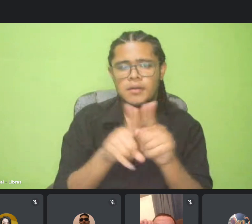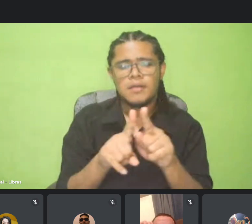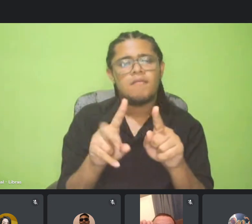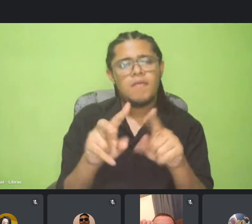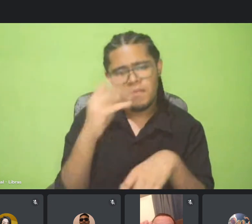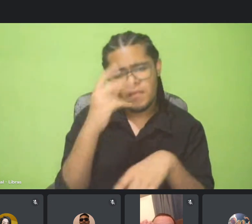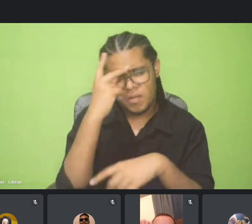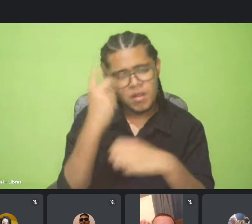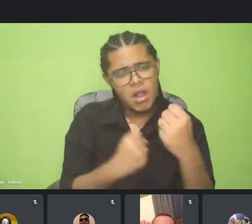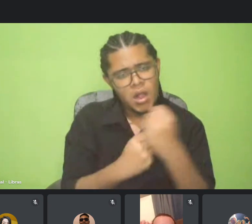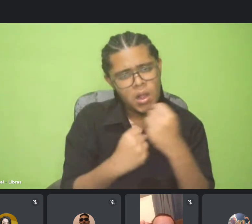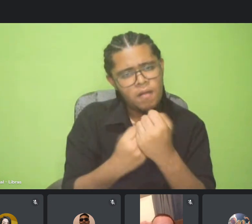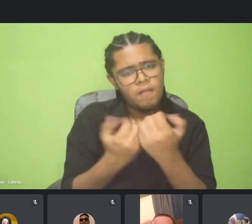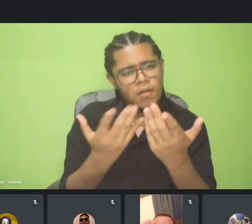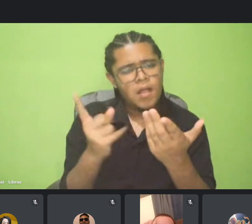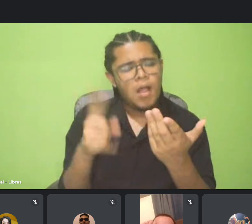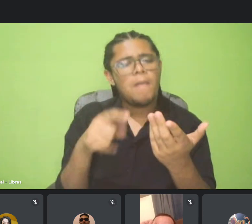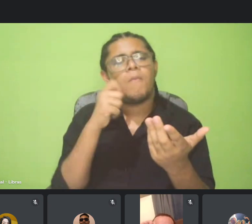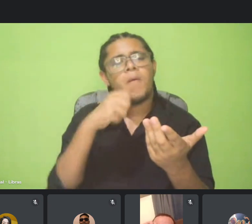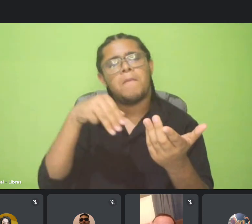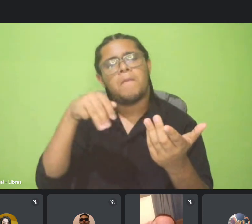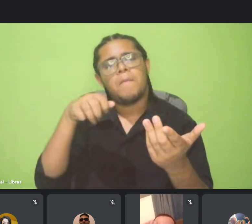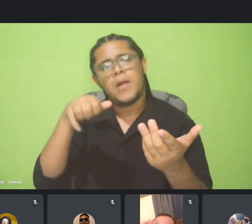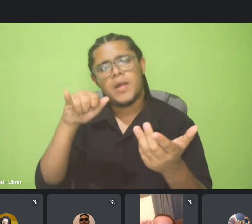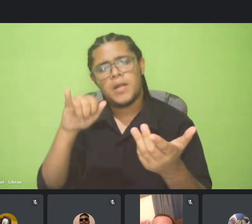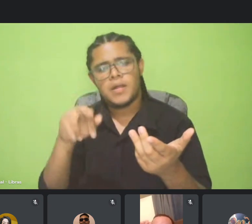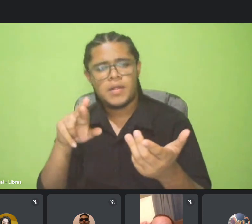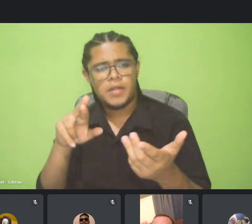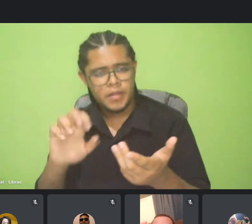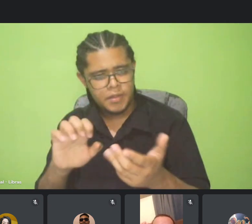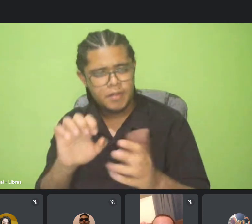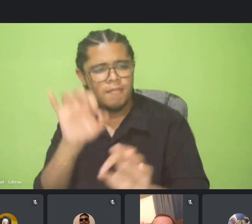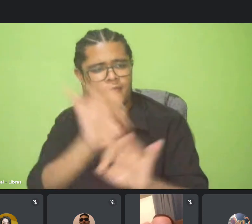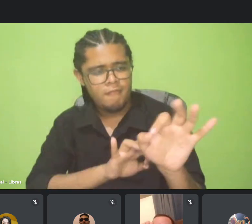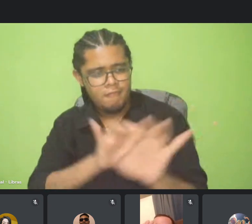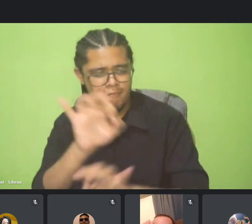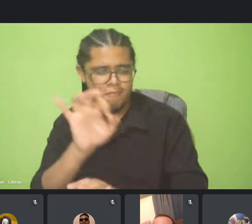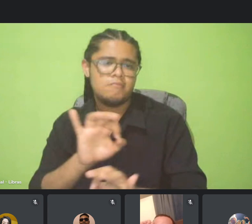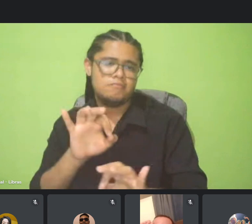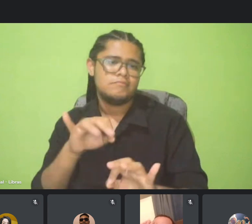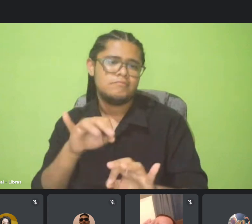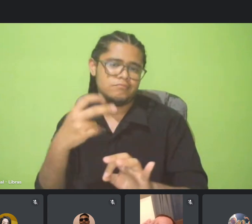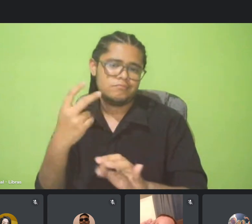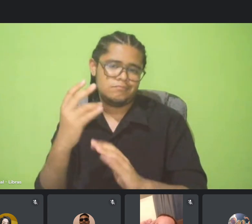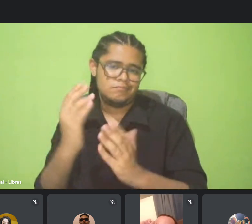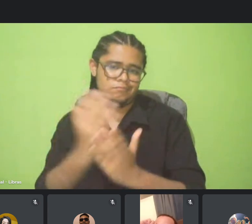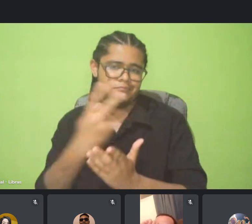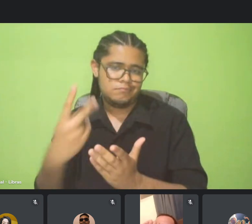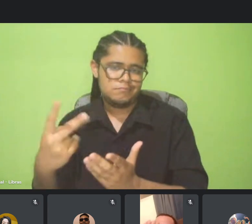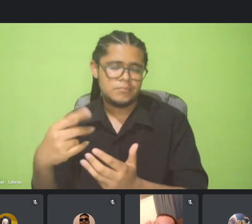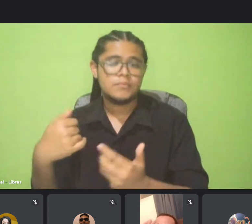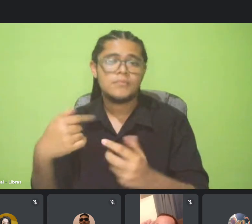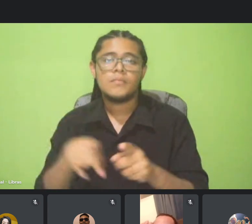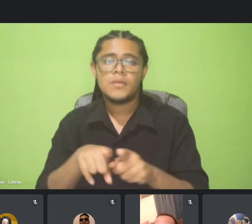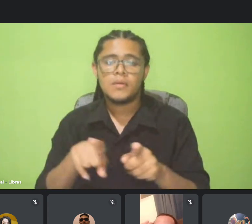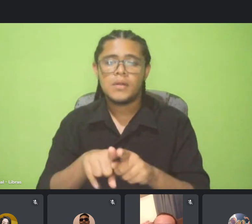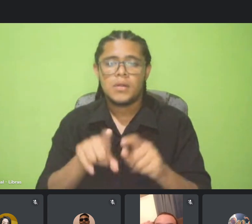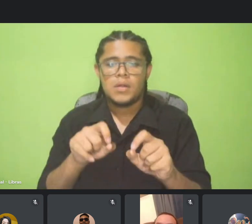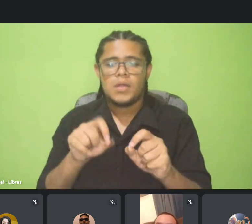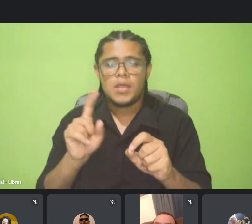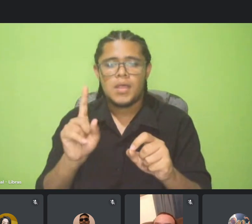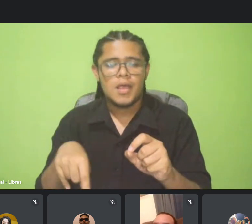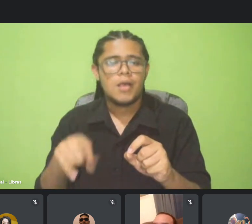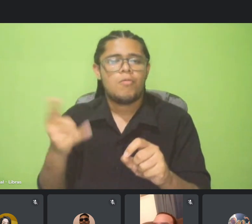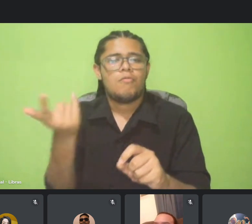pessoas também, a Meire, que aí está, para fazer o livro dela também, para que tu não fique dependendo da internet, dessas redes, certo?